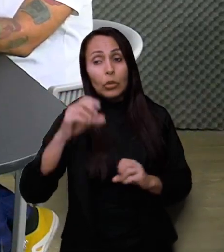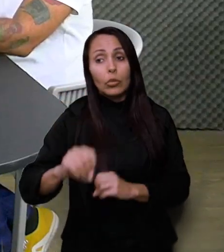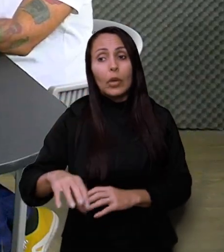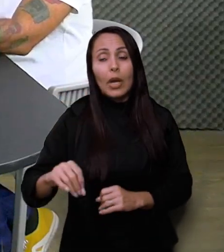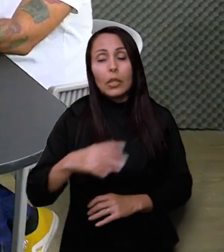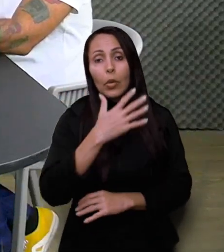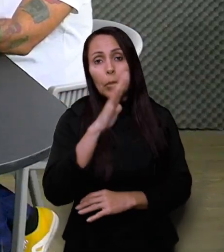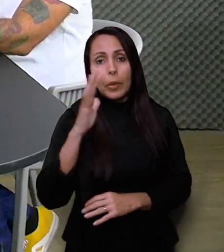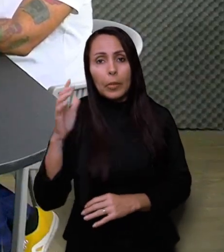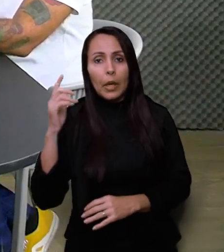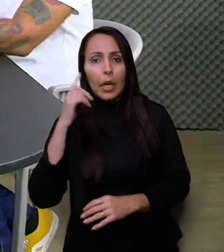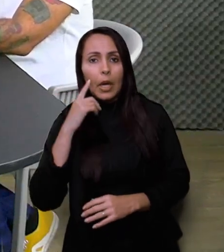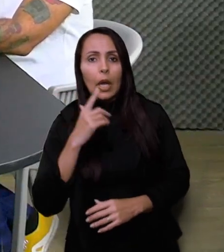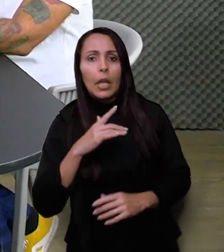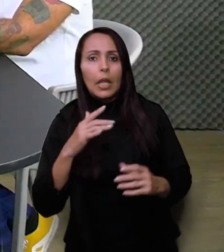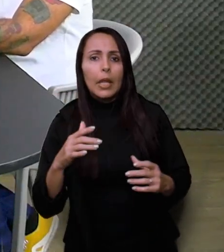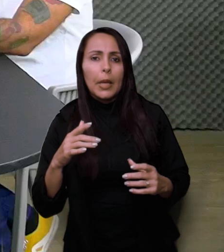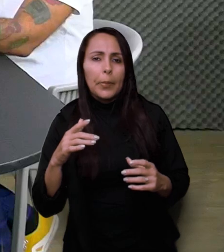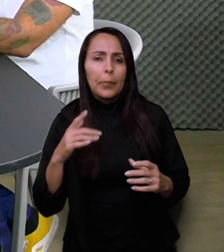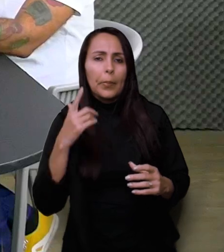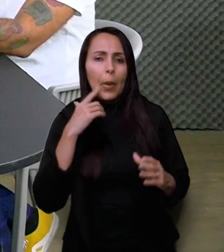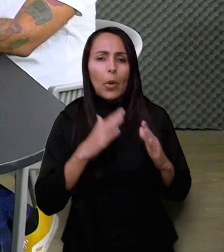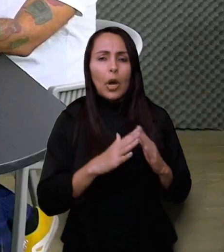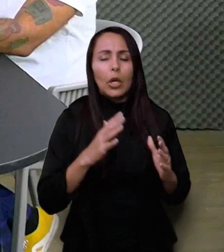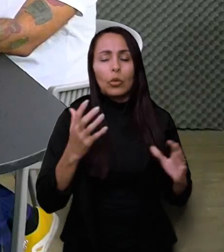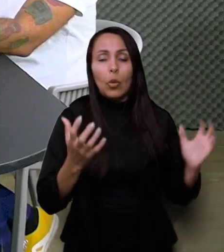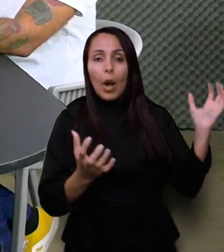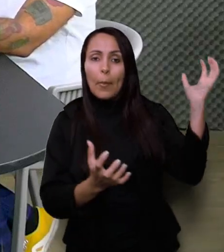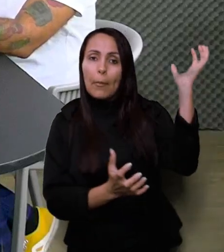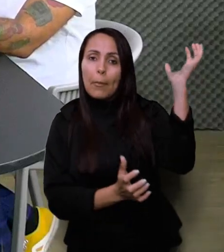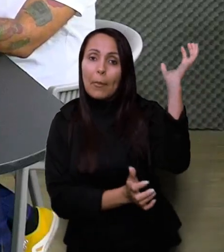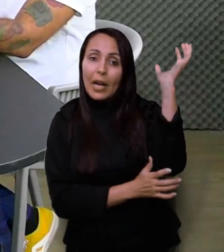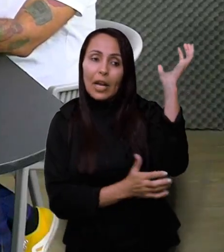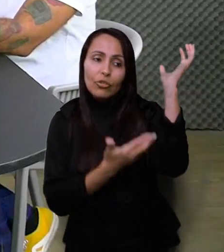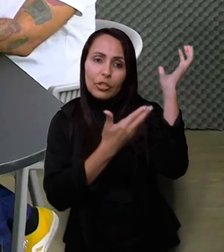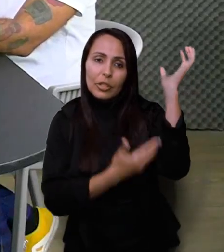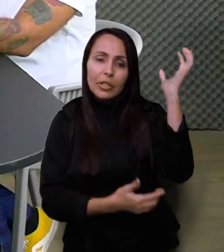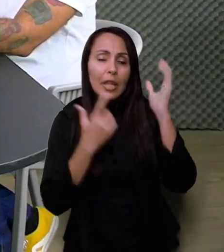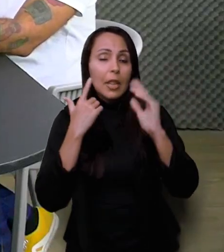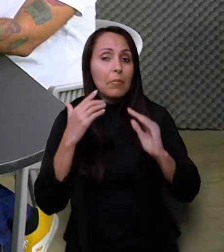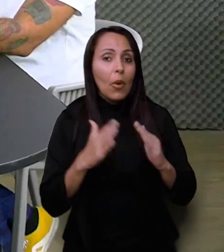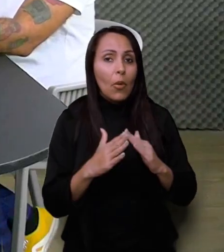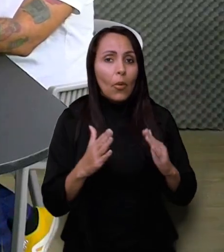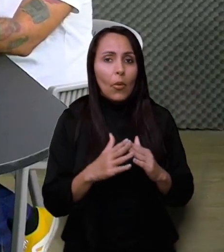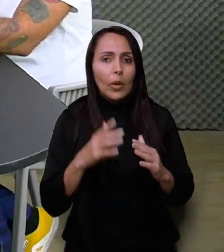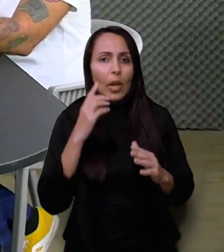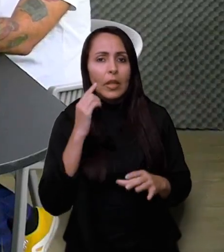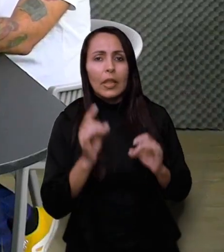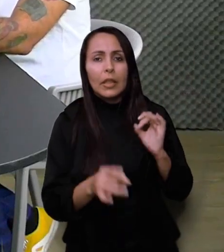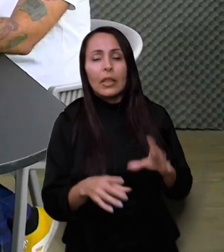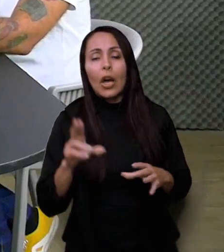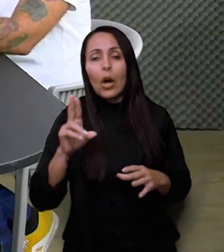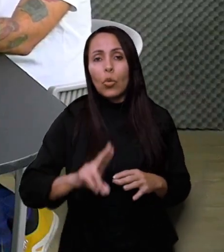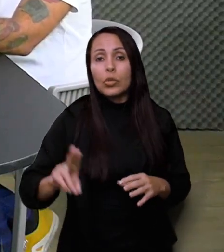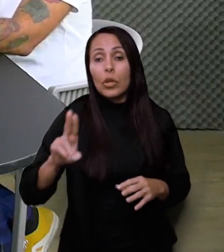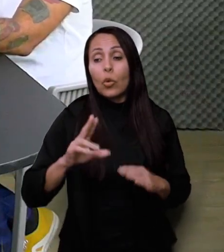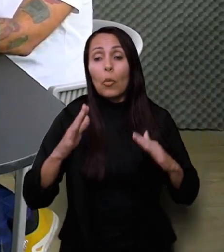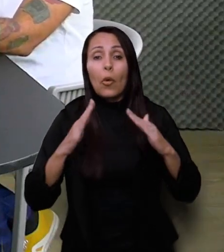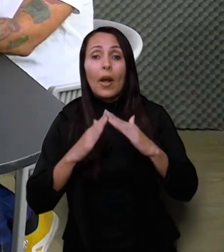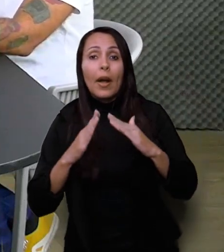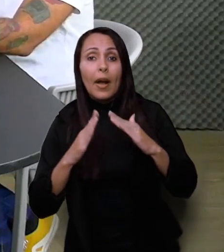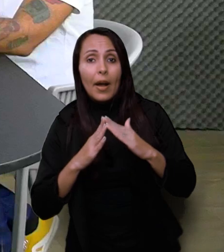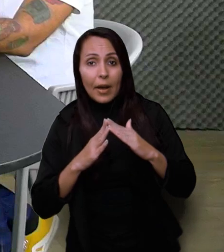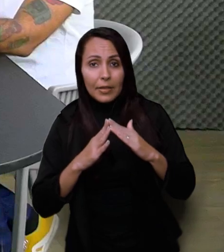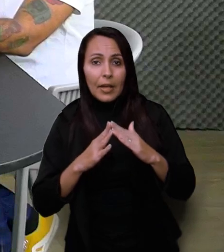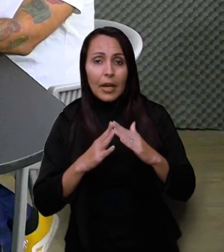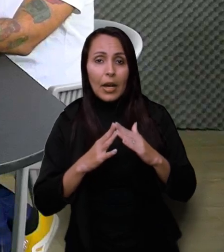Bob Esponja mora num abacaxi, e o abacaxi não é do mar, então é um lixo que foi parar ali, e ele tá usando isso como casa. O próprio